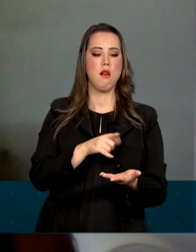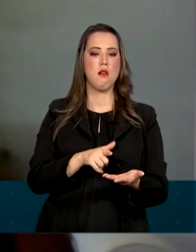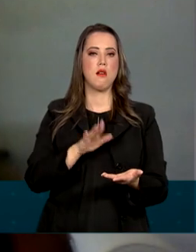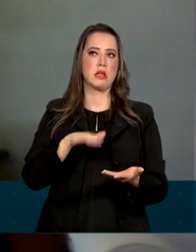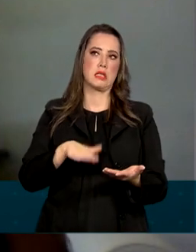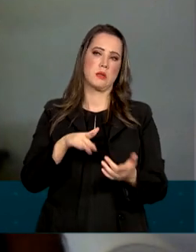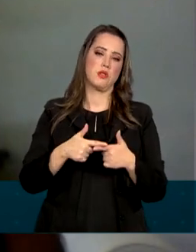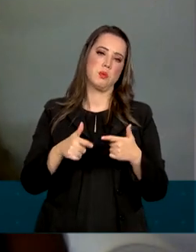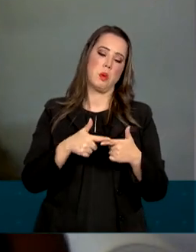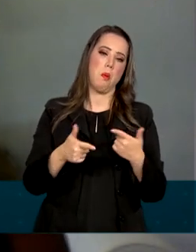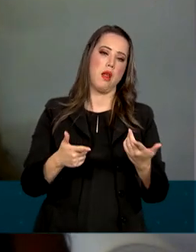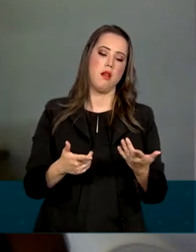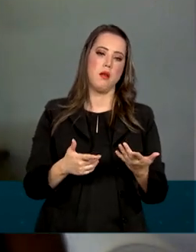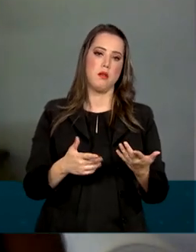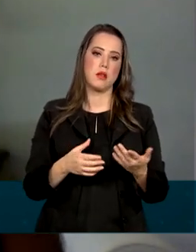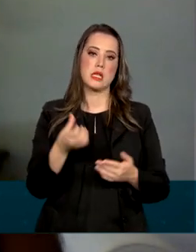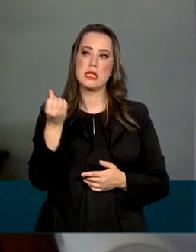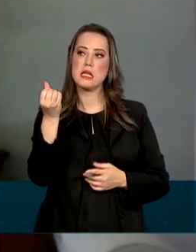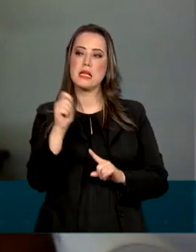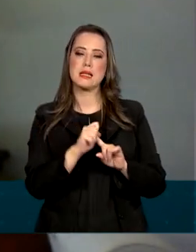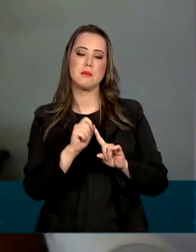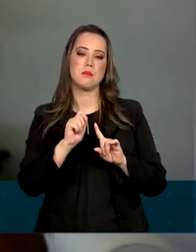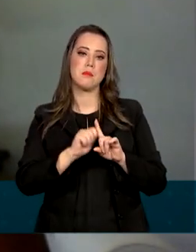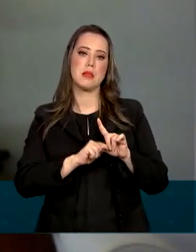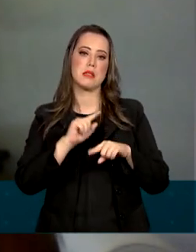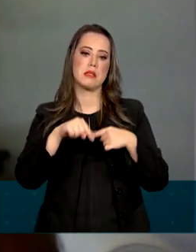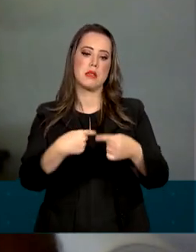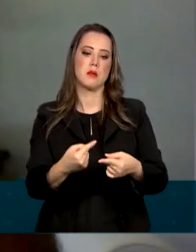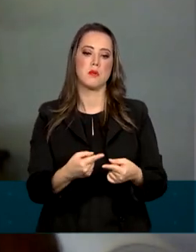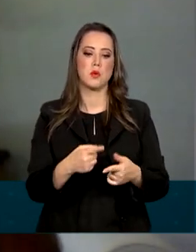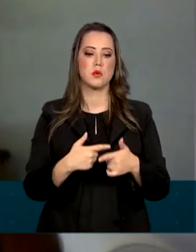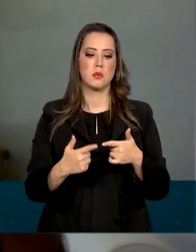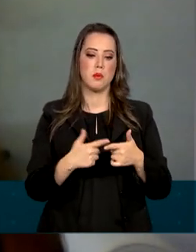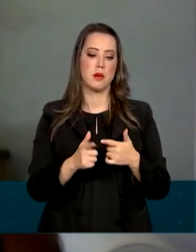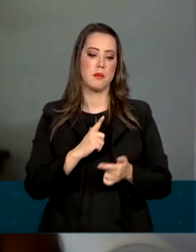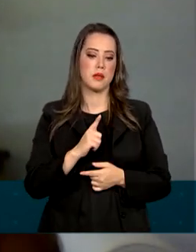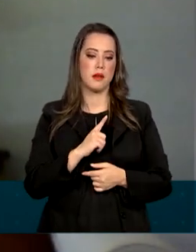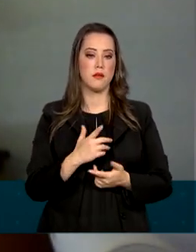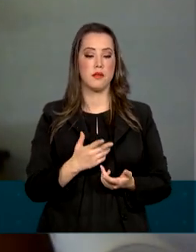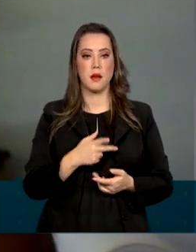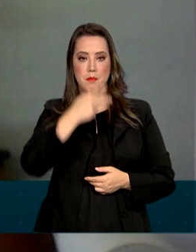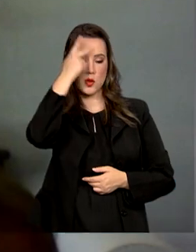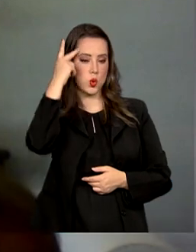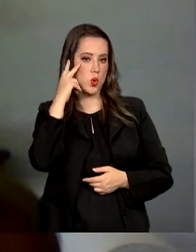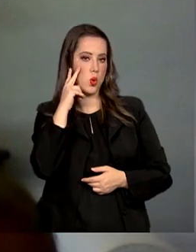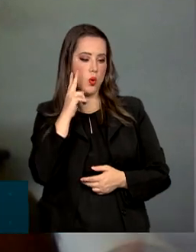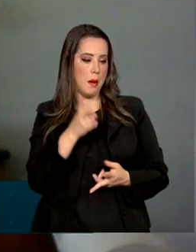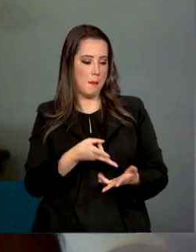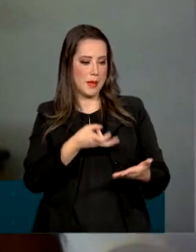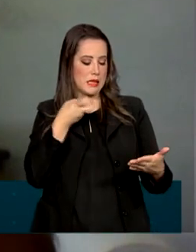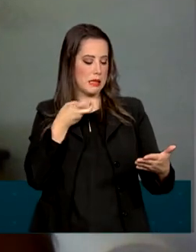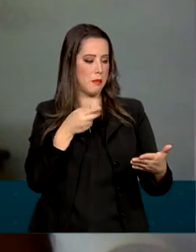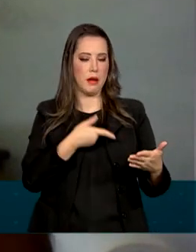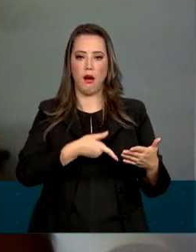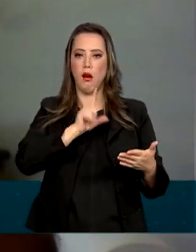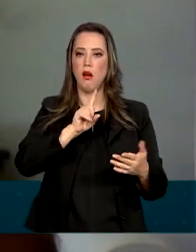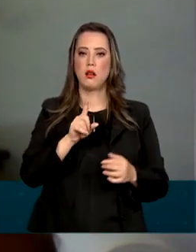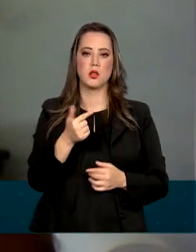que no sexto mês do produto ele teve algum problema. O consumidor não tinha como reparar,